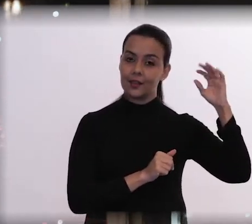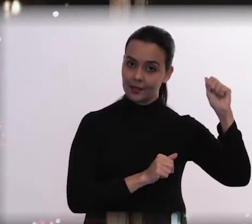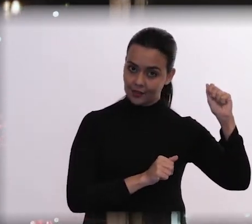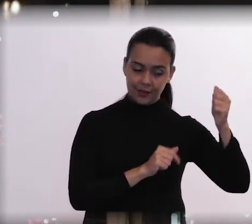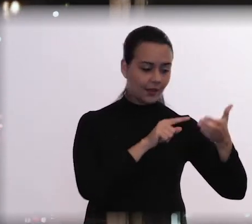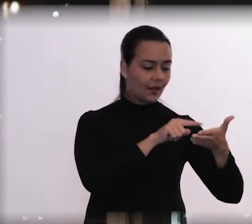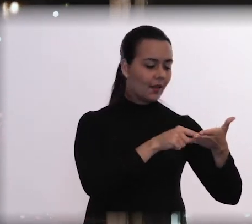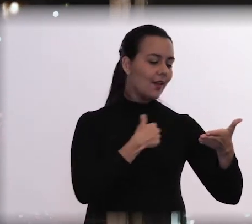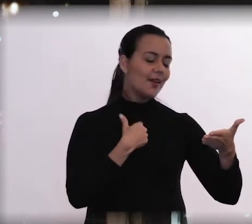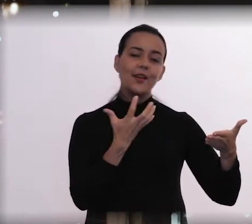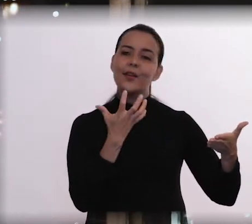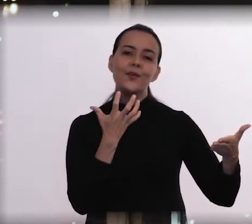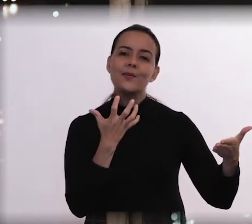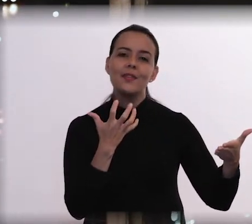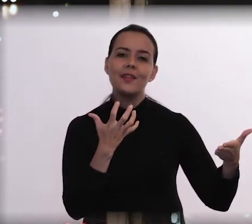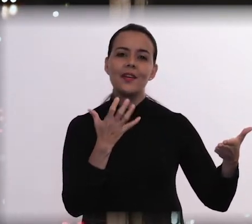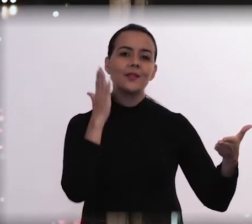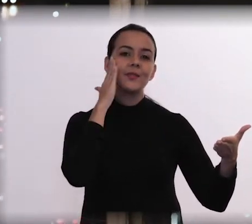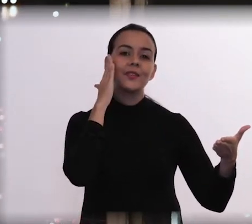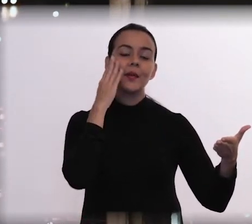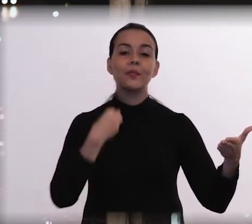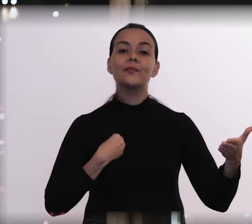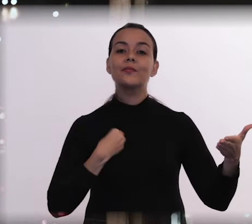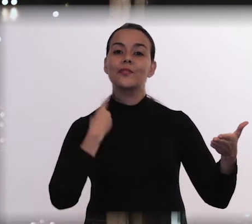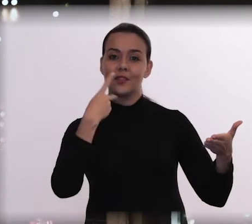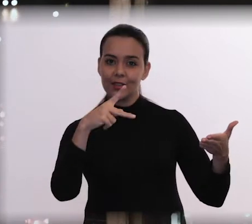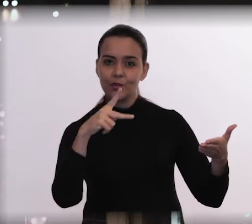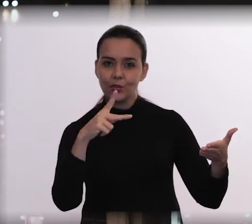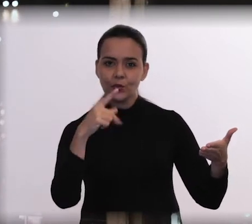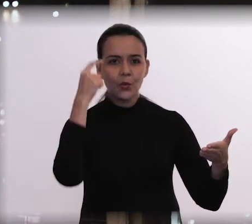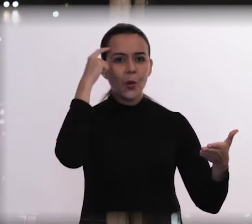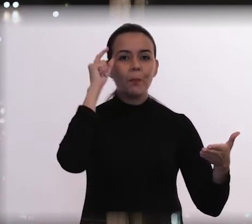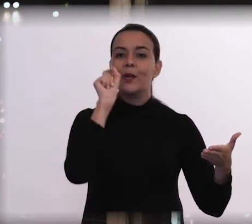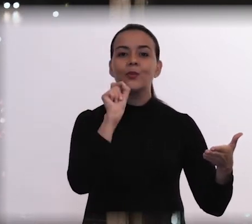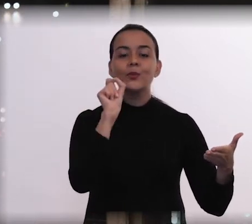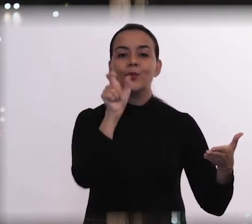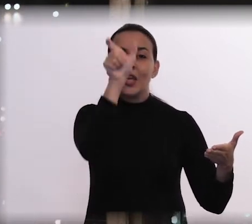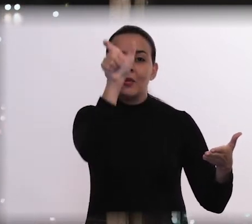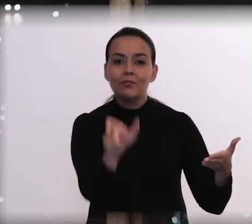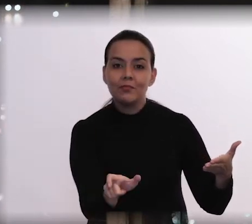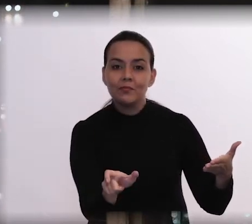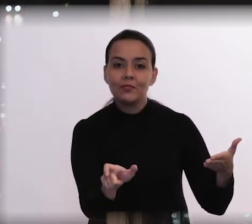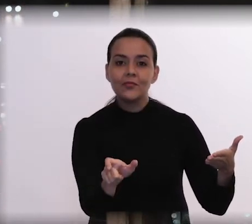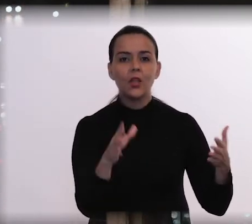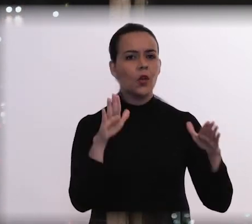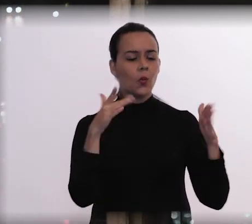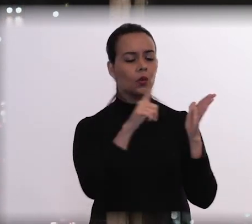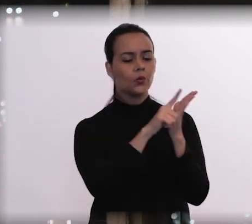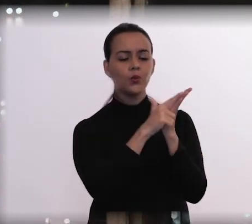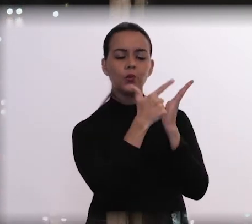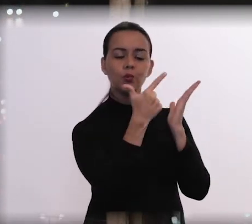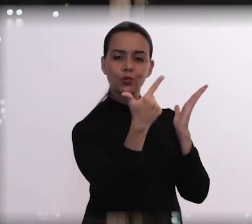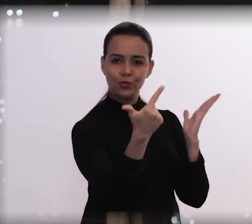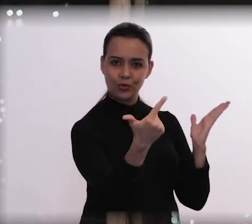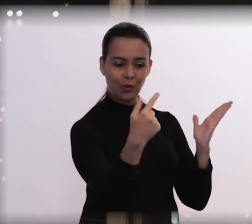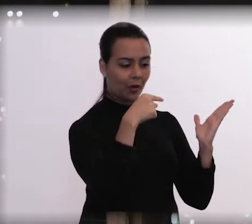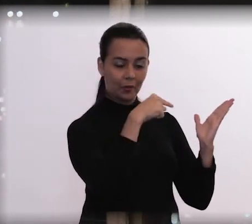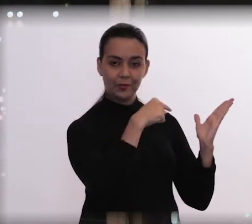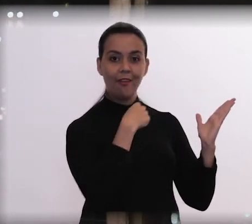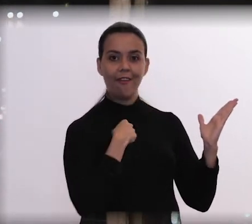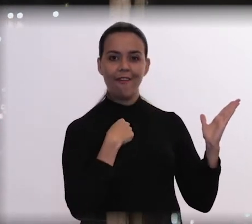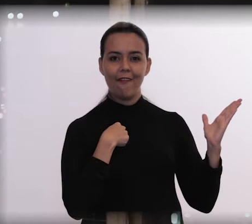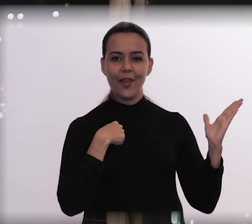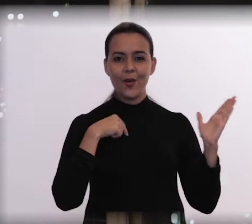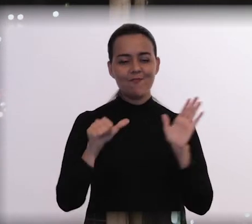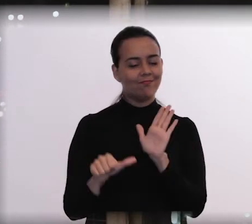de notícias tuas. Quero saber o que fazes, o que pensam de ti. Quando algum jornal escrever qualquer coisa sobre a tua arte, não te esqueças